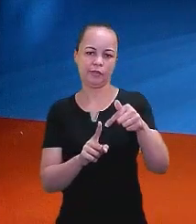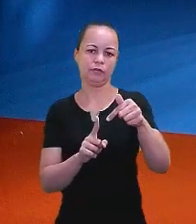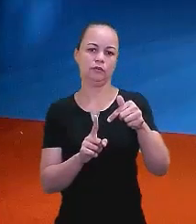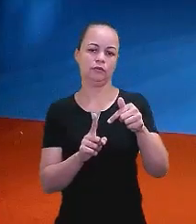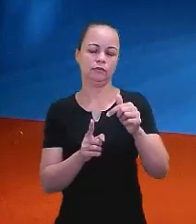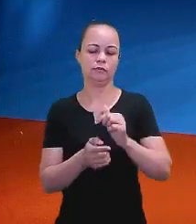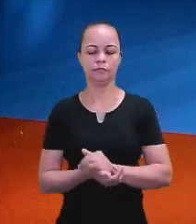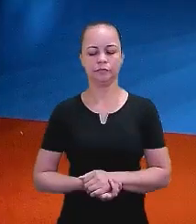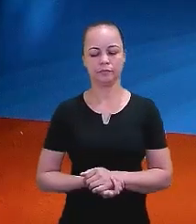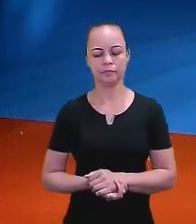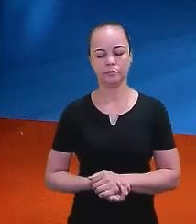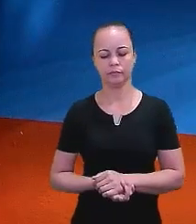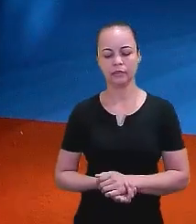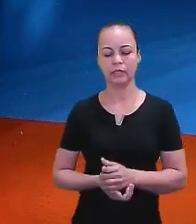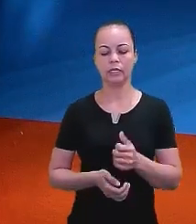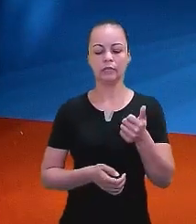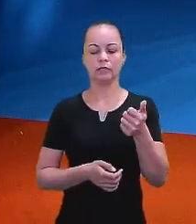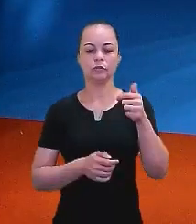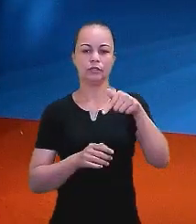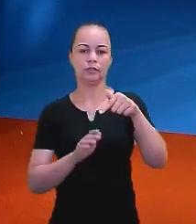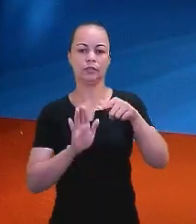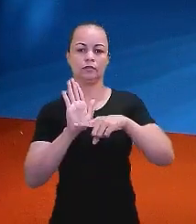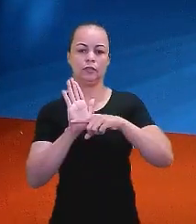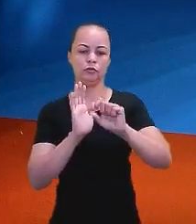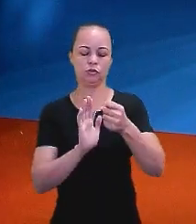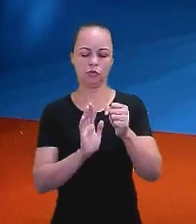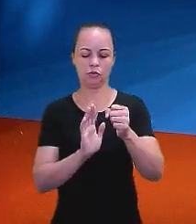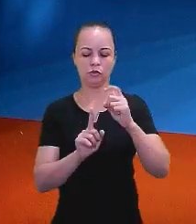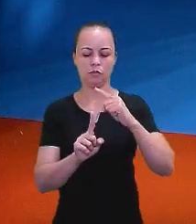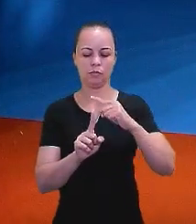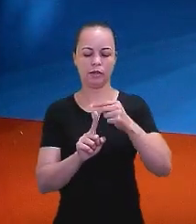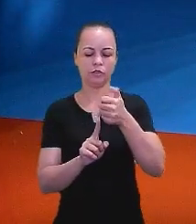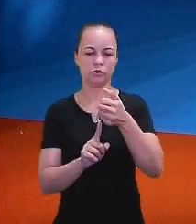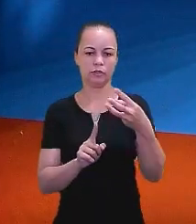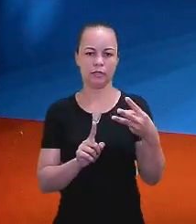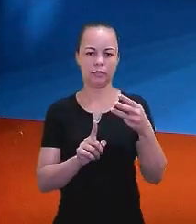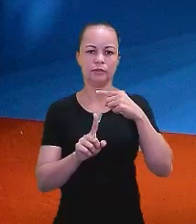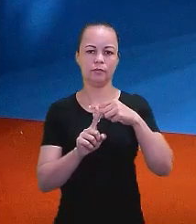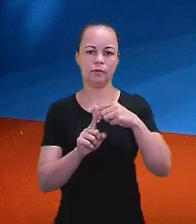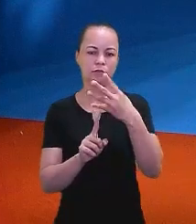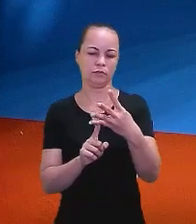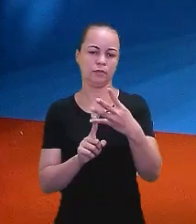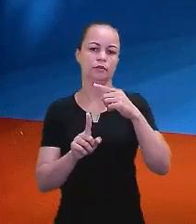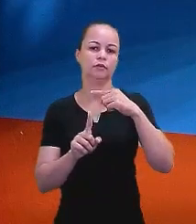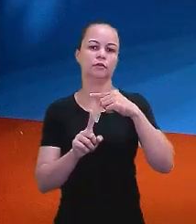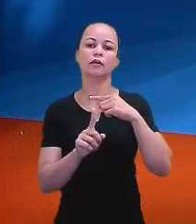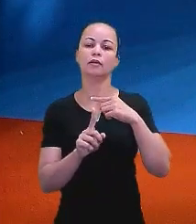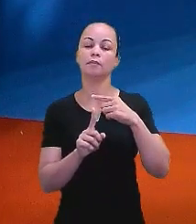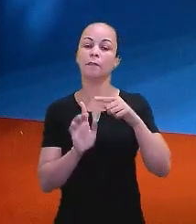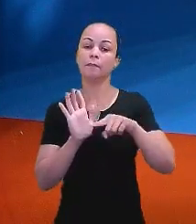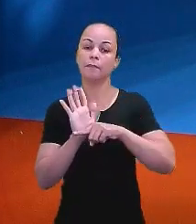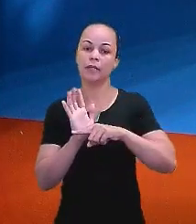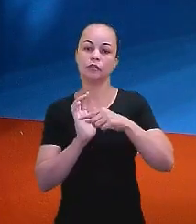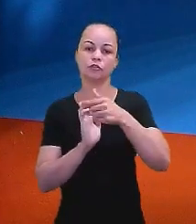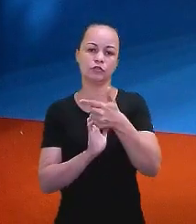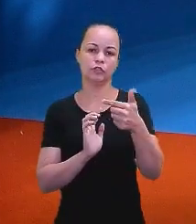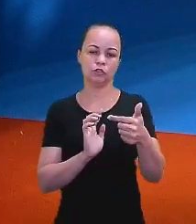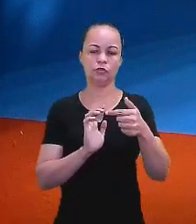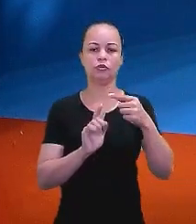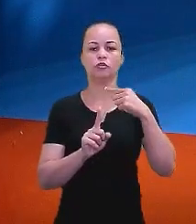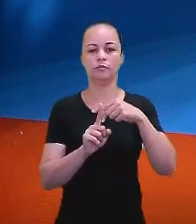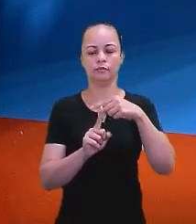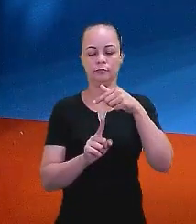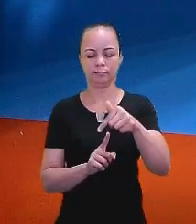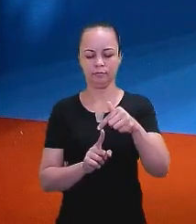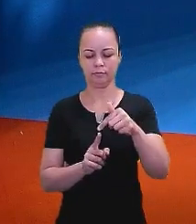final, tá? Então, ó, 17 menos 8, mais 13, mais 4, menos 22, mais